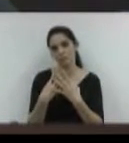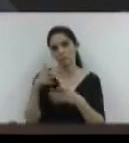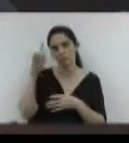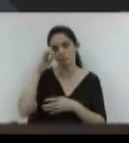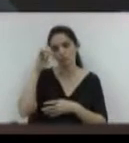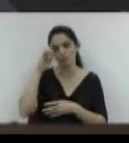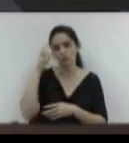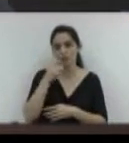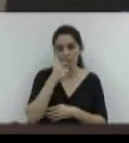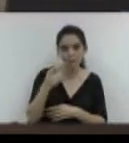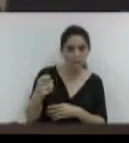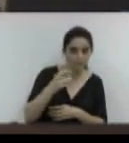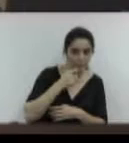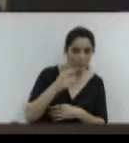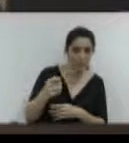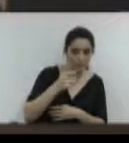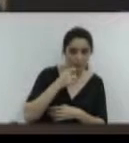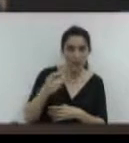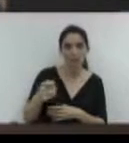interrogatório procedido.